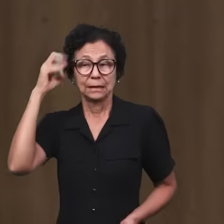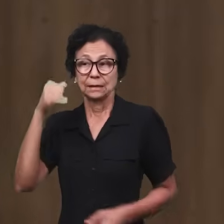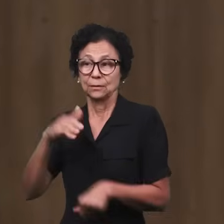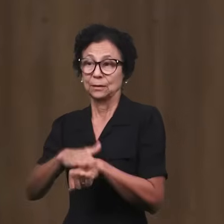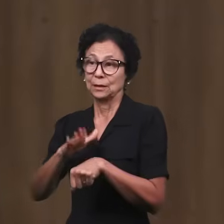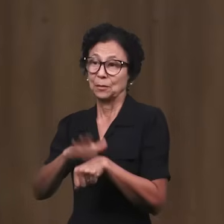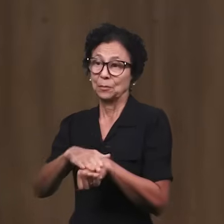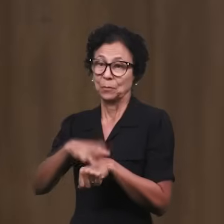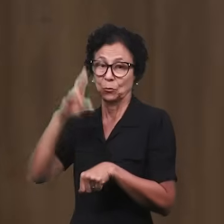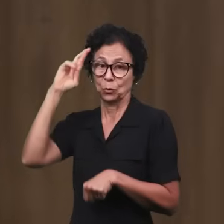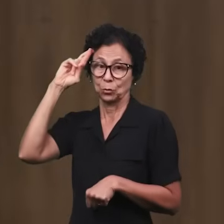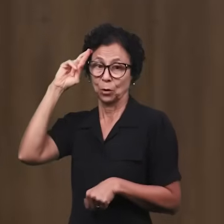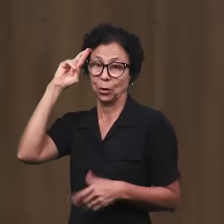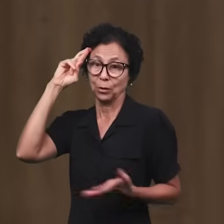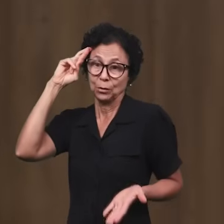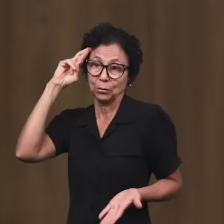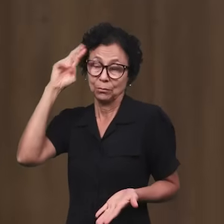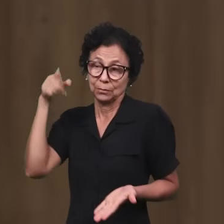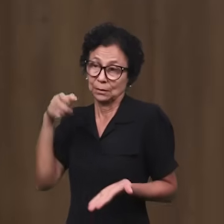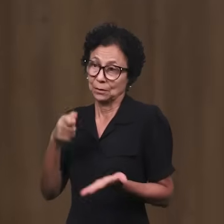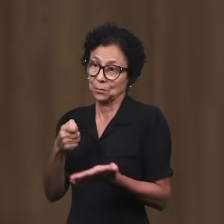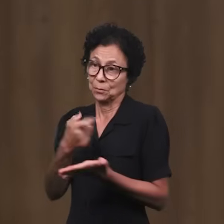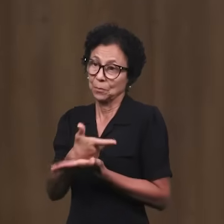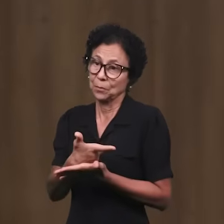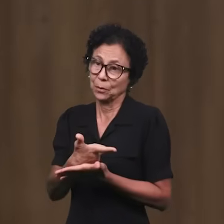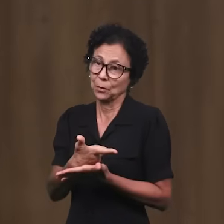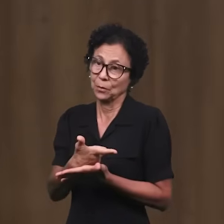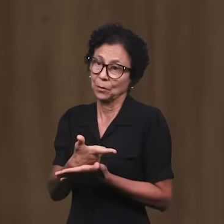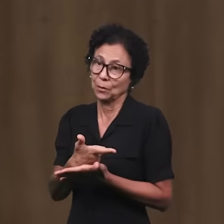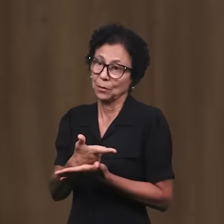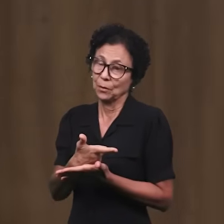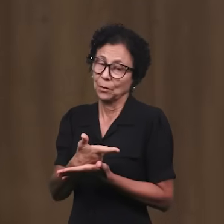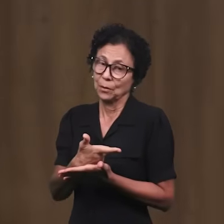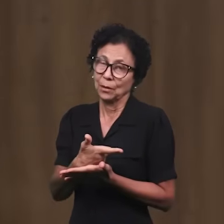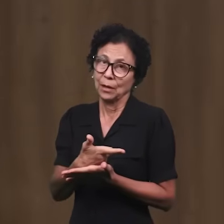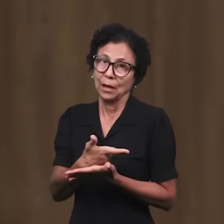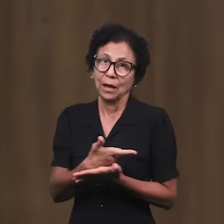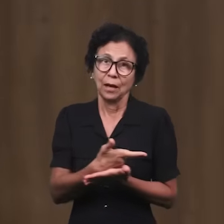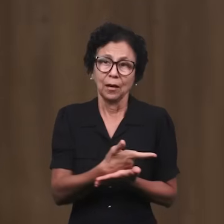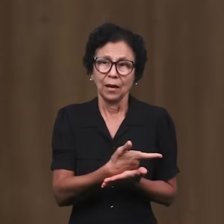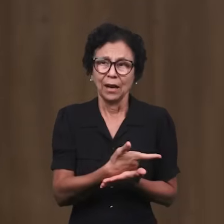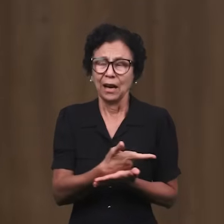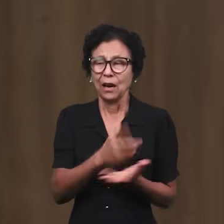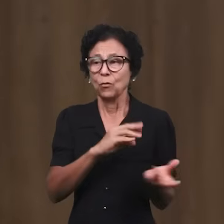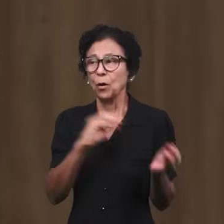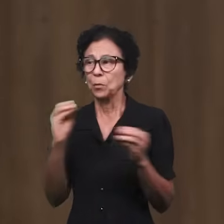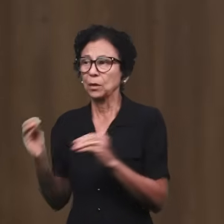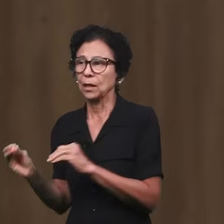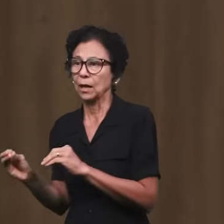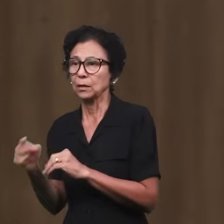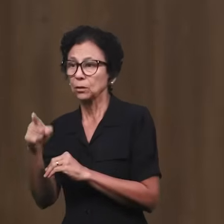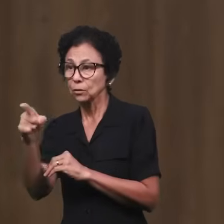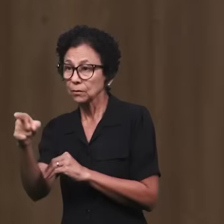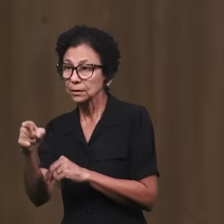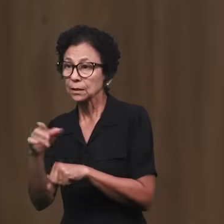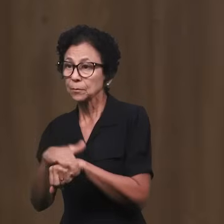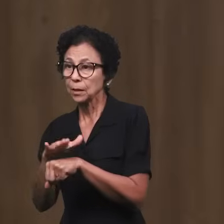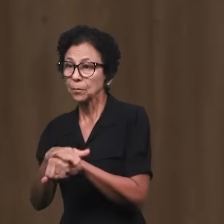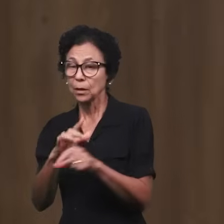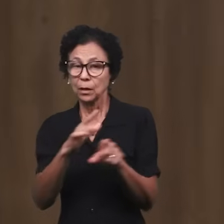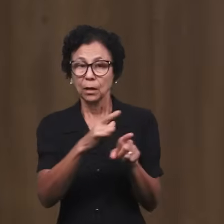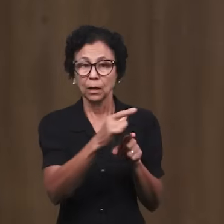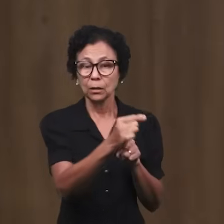do imóvel, ou seja, você comprou, mas eu mudei, você já vai deixar ele alugado e vai alugar em outro local.